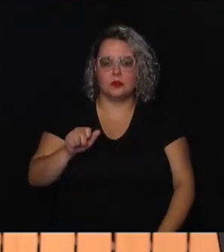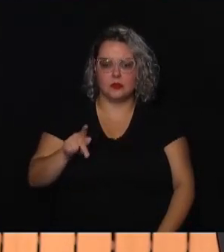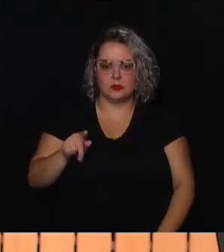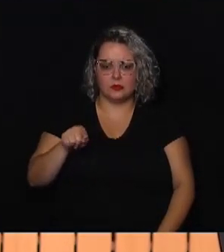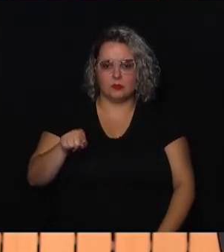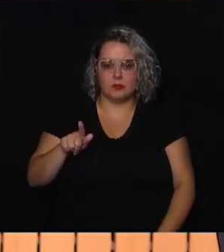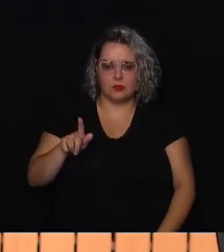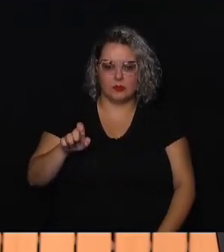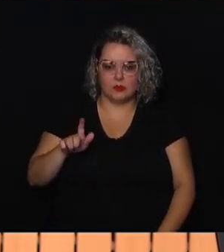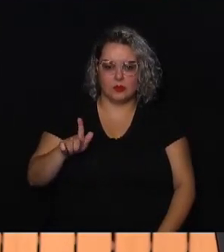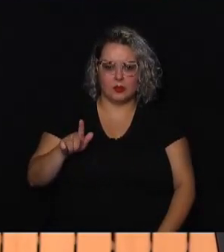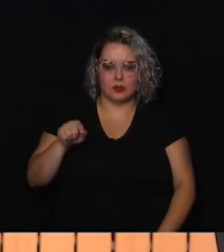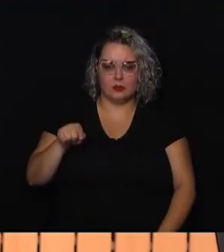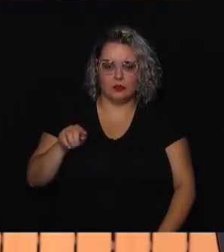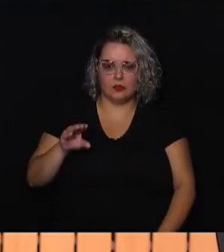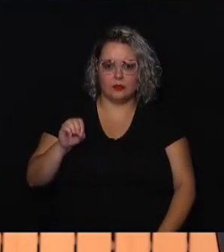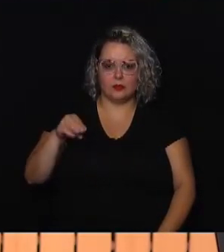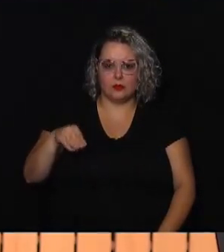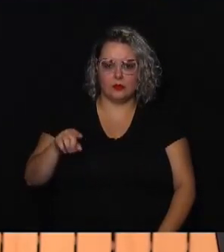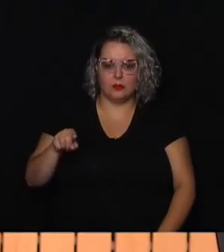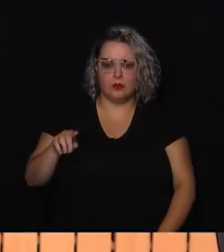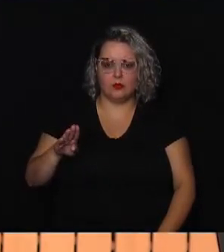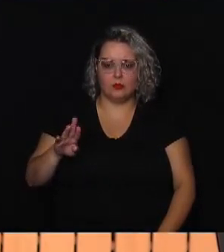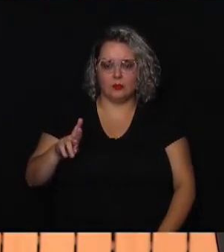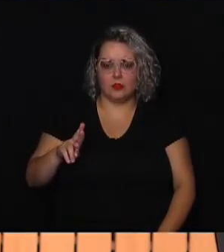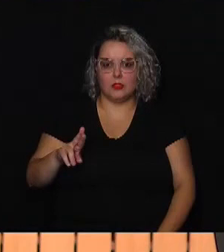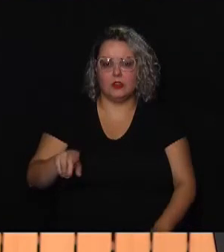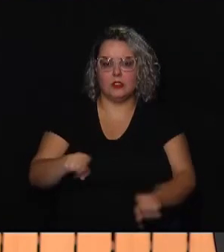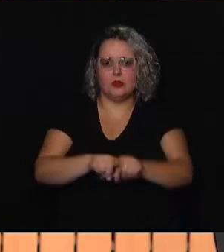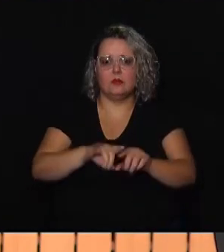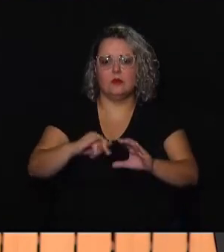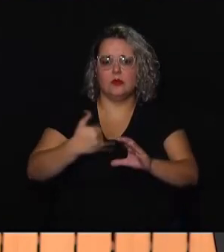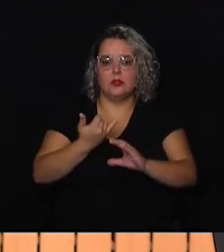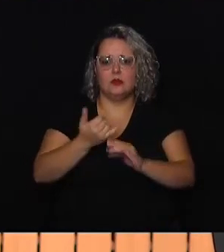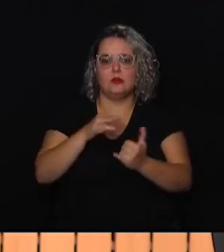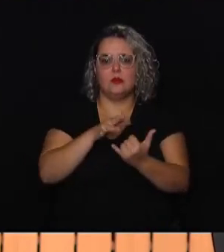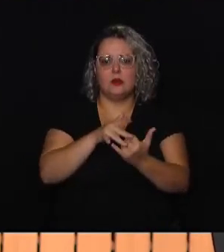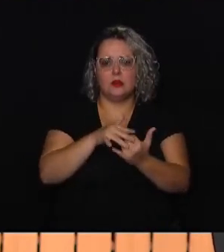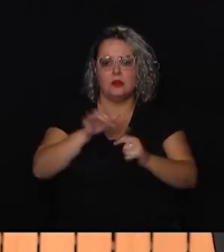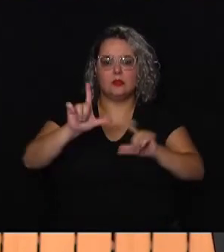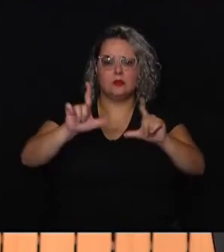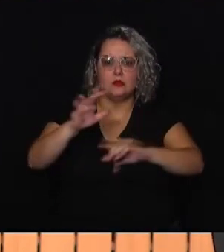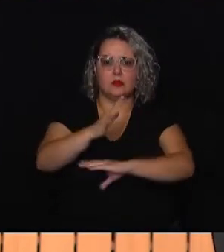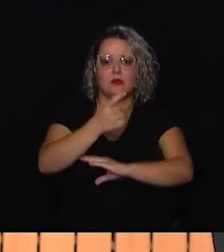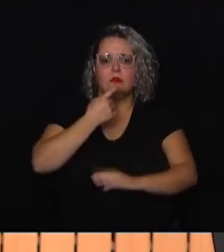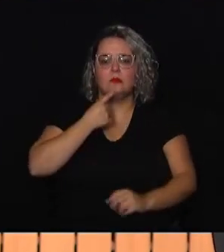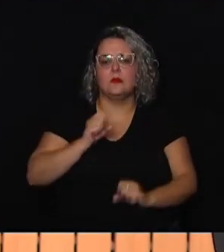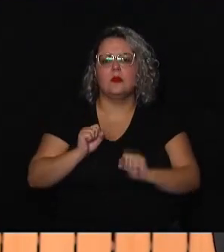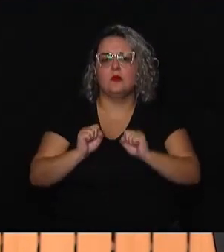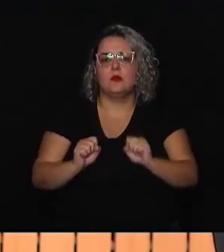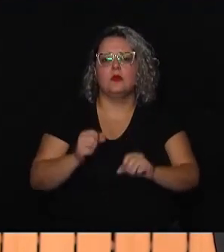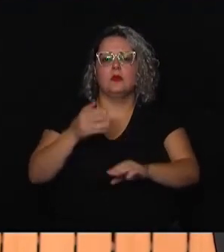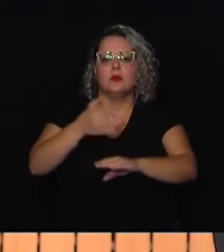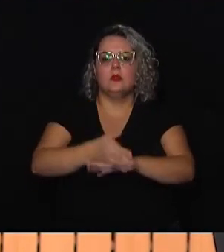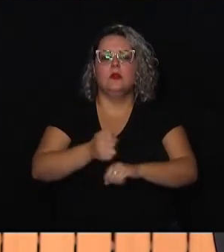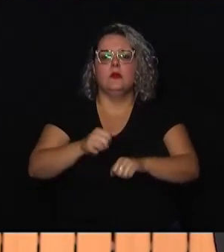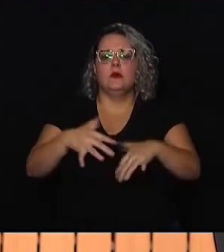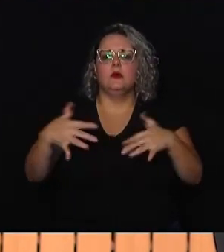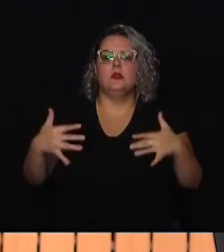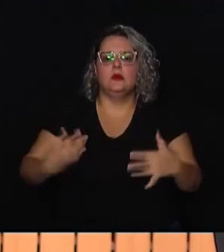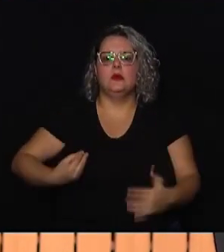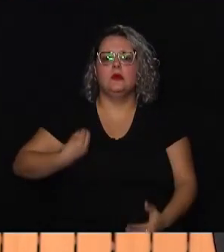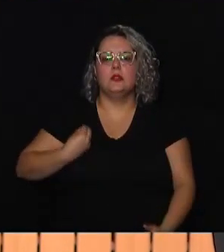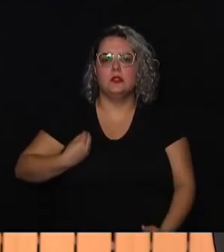campinas.sp.leg.br e no canal da TV Câmara Campinas no YouTube. Esclarece que a população poderá participar da audiência